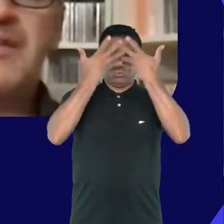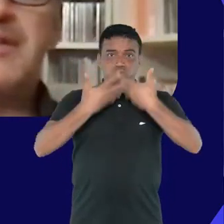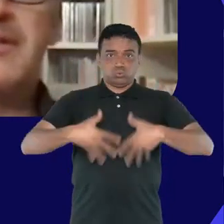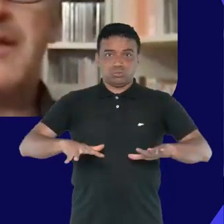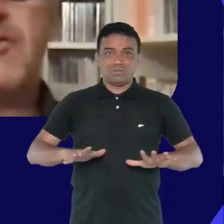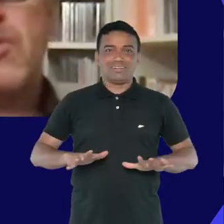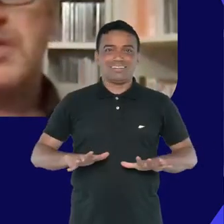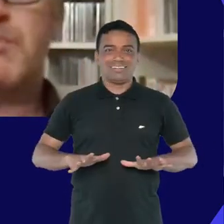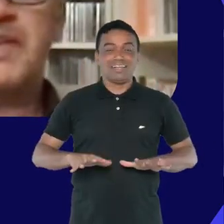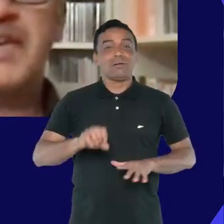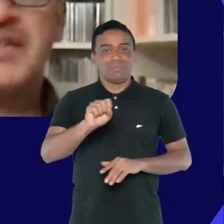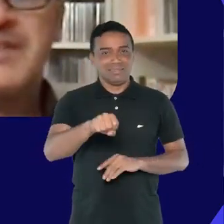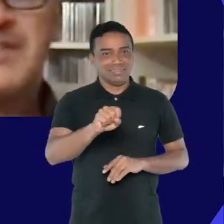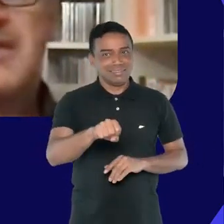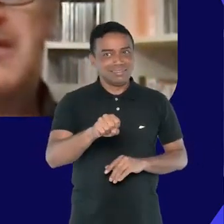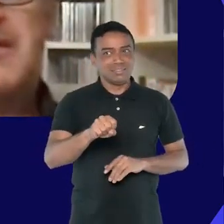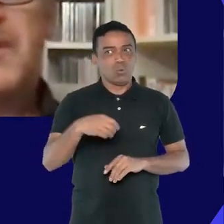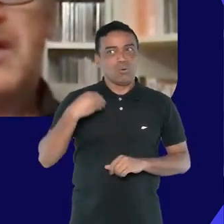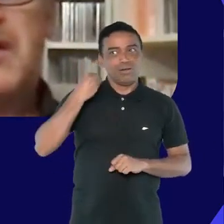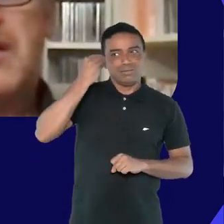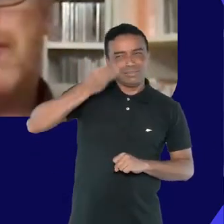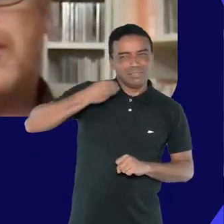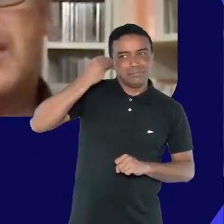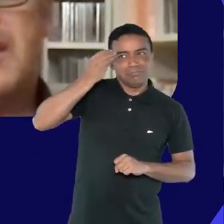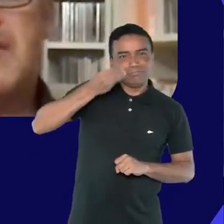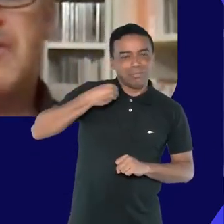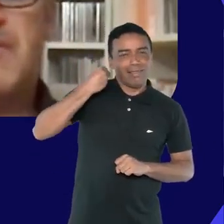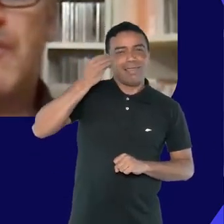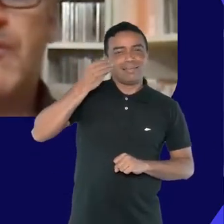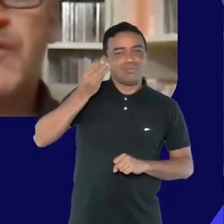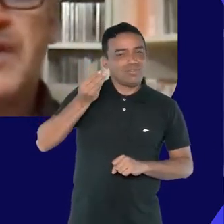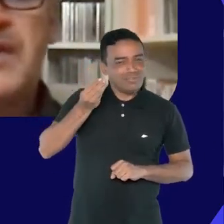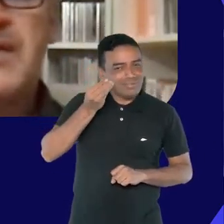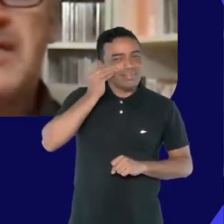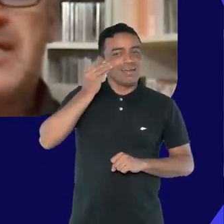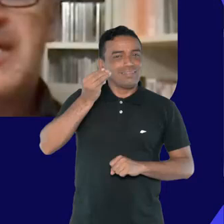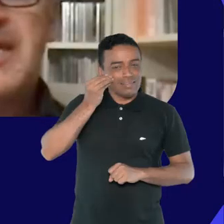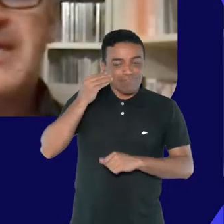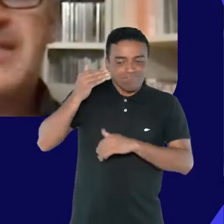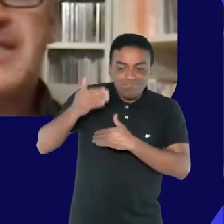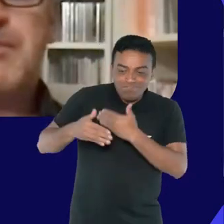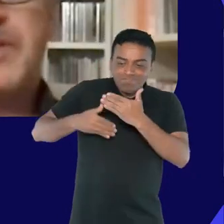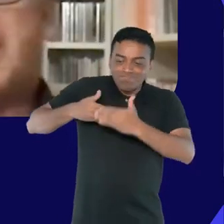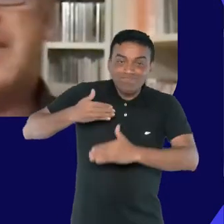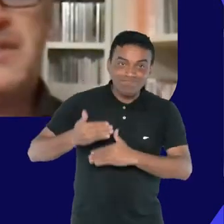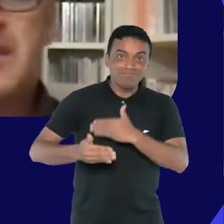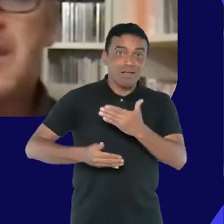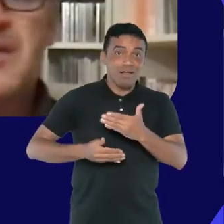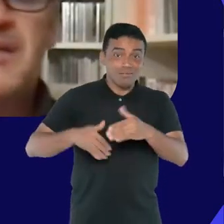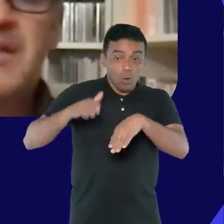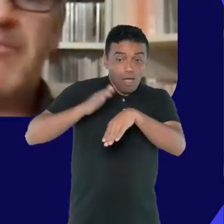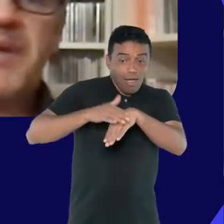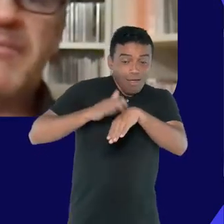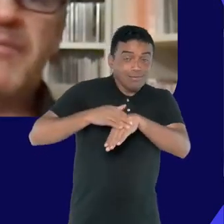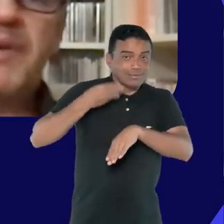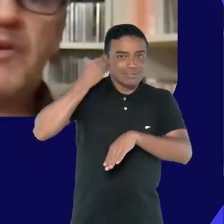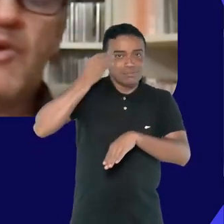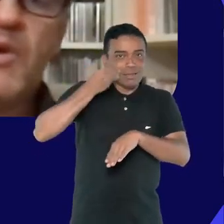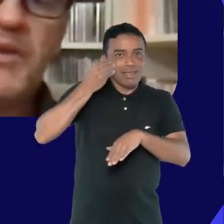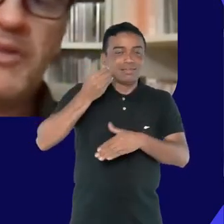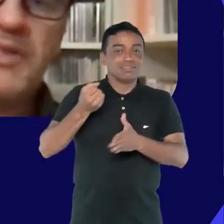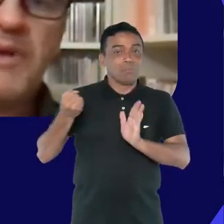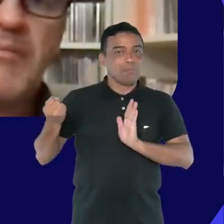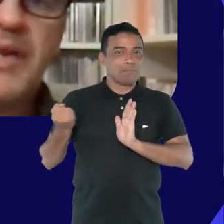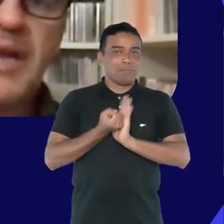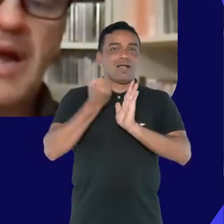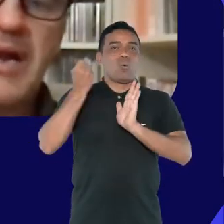que com a experiência a fui tentando desenvolver e essa experiência também me